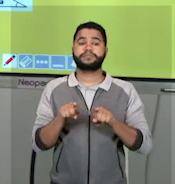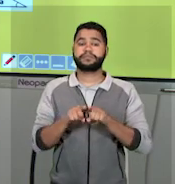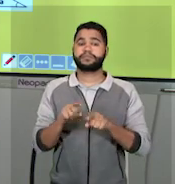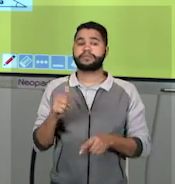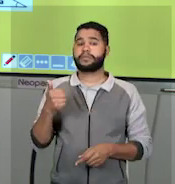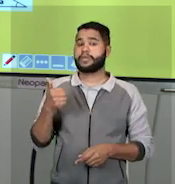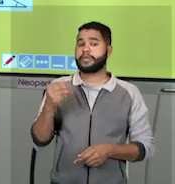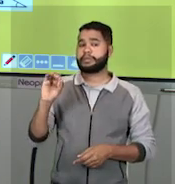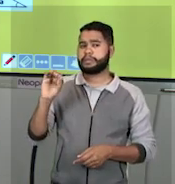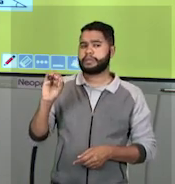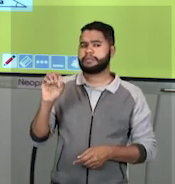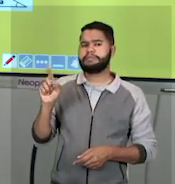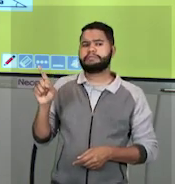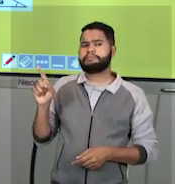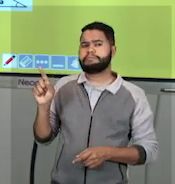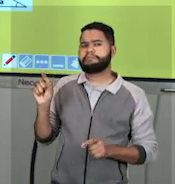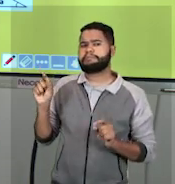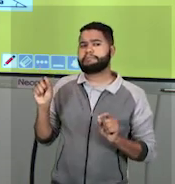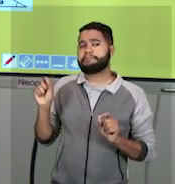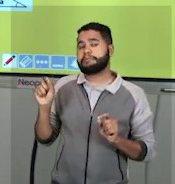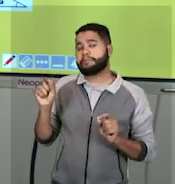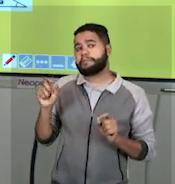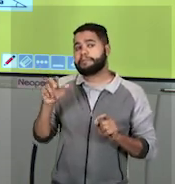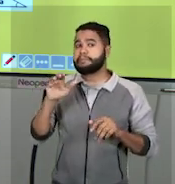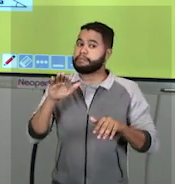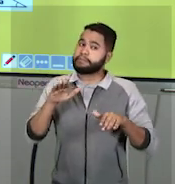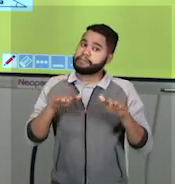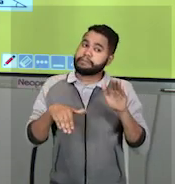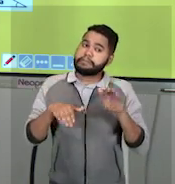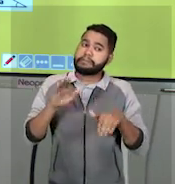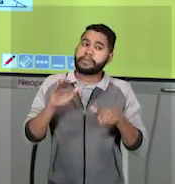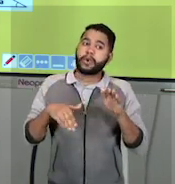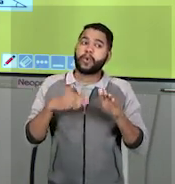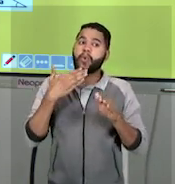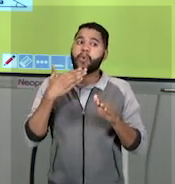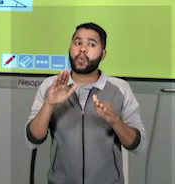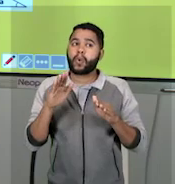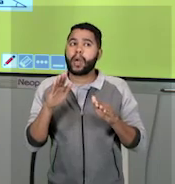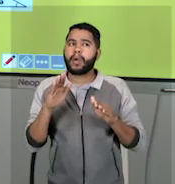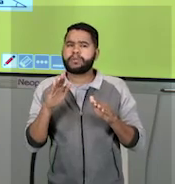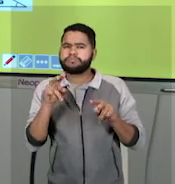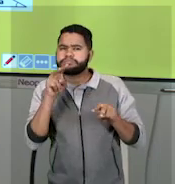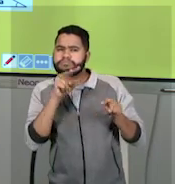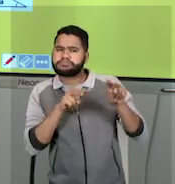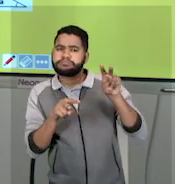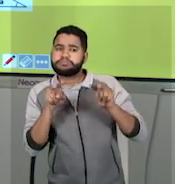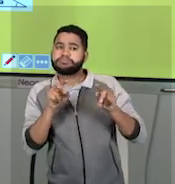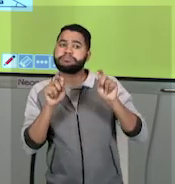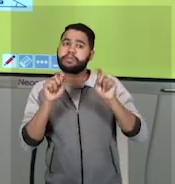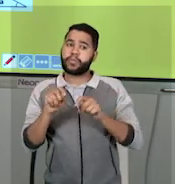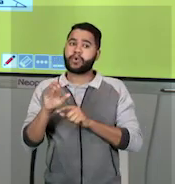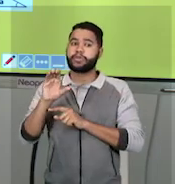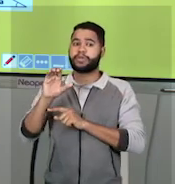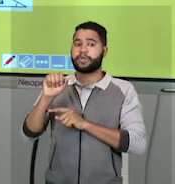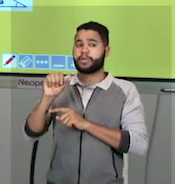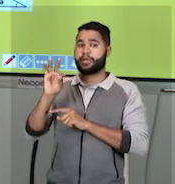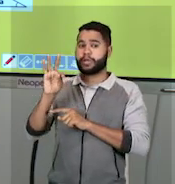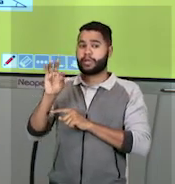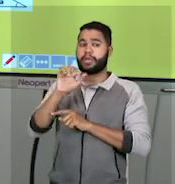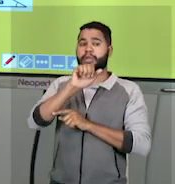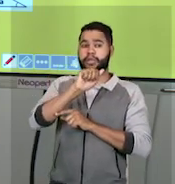aqui. Esse 10, dependendo de qual ângulo eu estiver considerando, ele pode ser cateto oposto ou